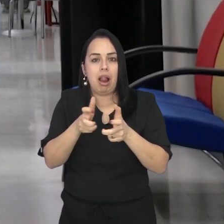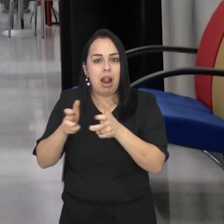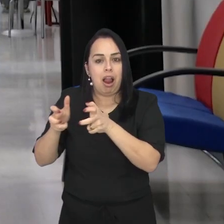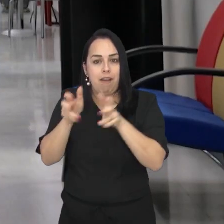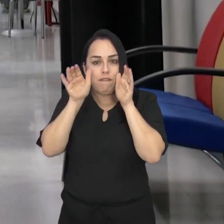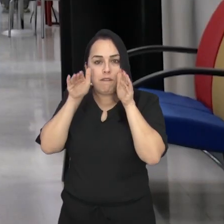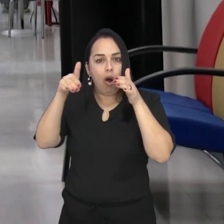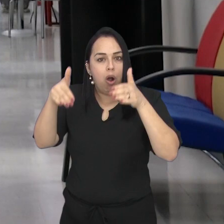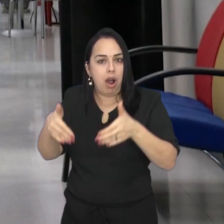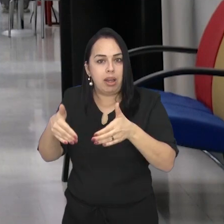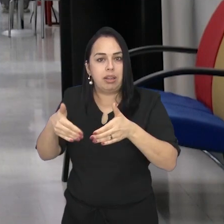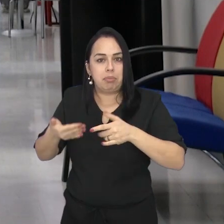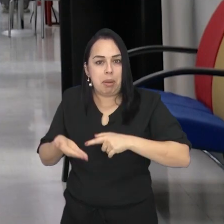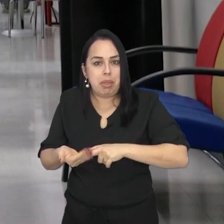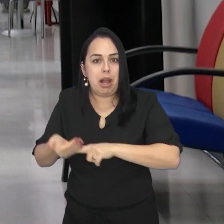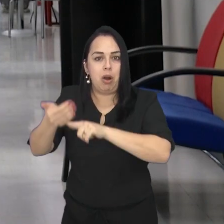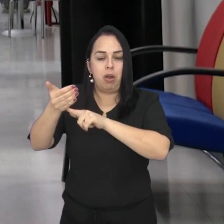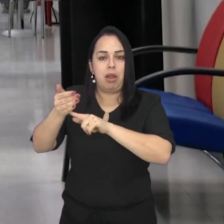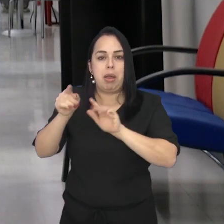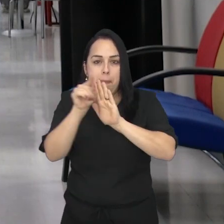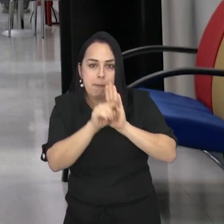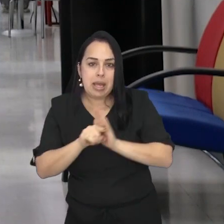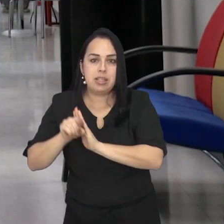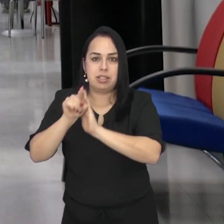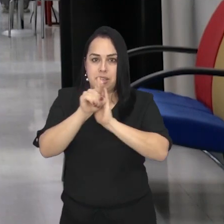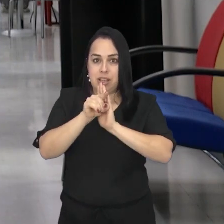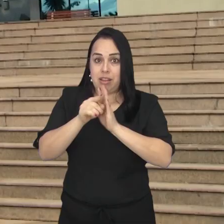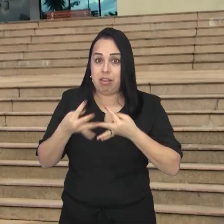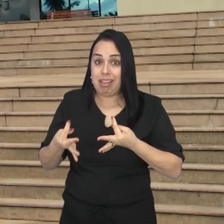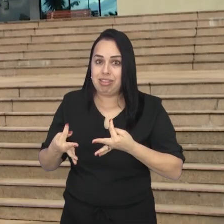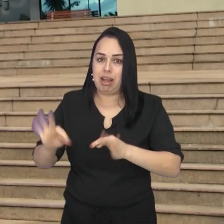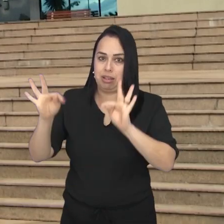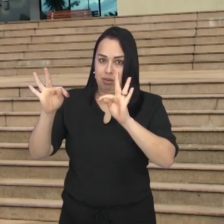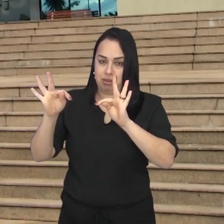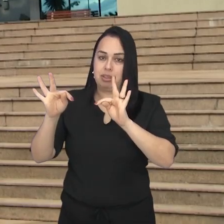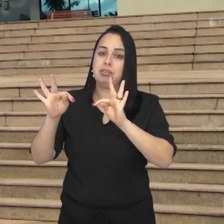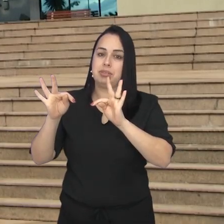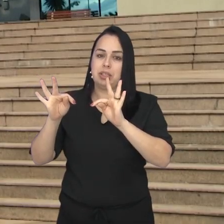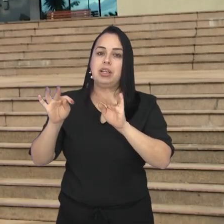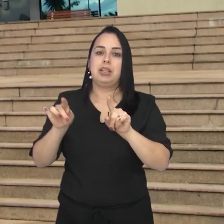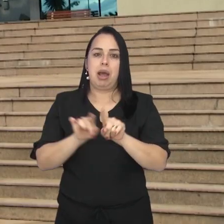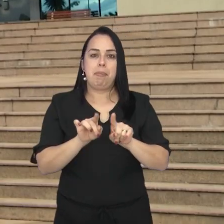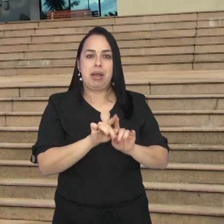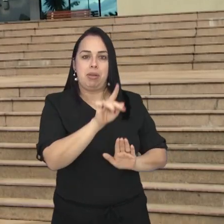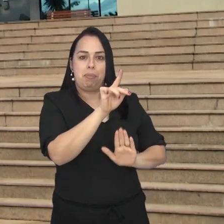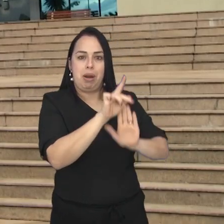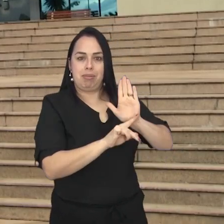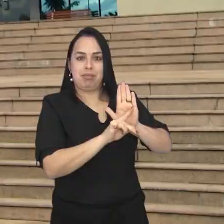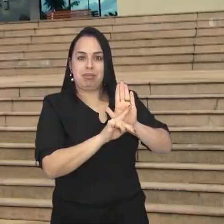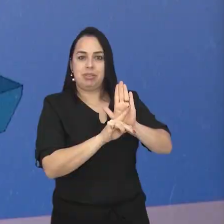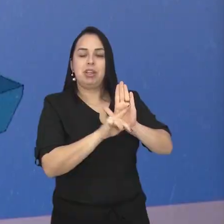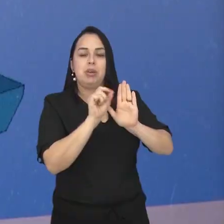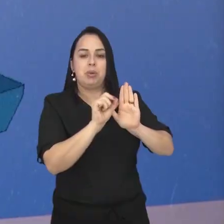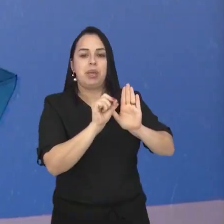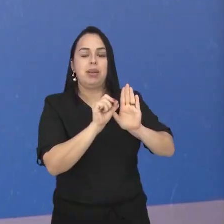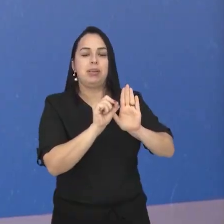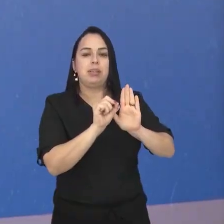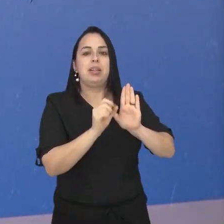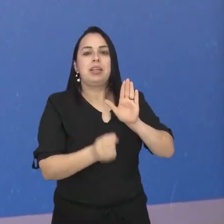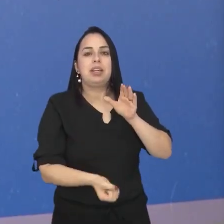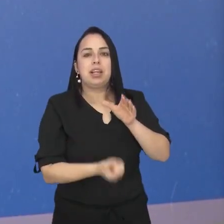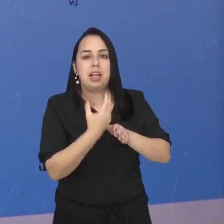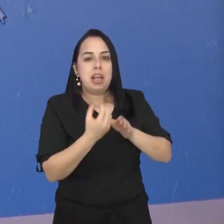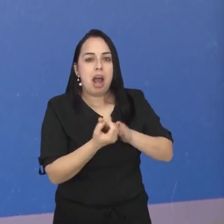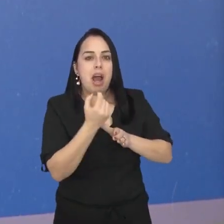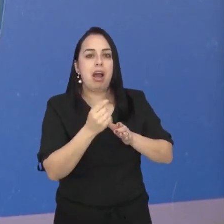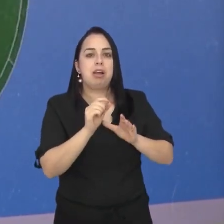ações voltadas à inovação e à pesquisa científica e tecnológica, além da criação do programa Sandbox São José, que visa a